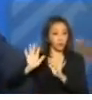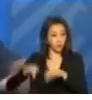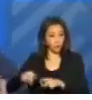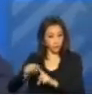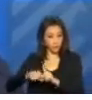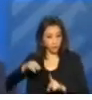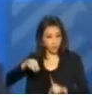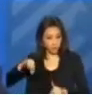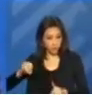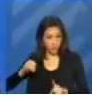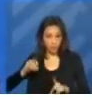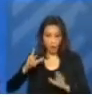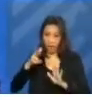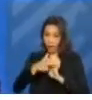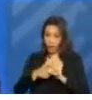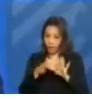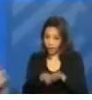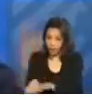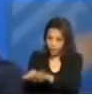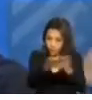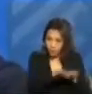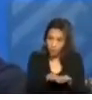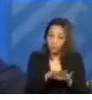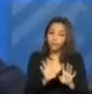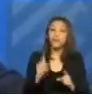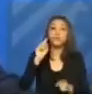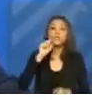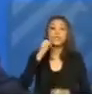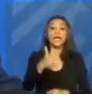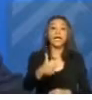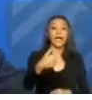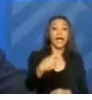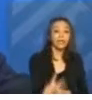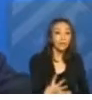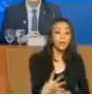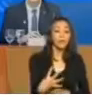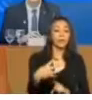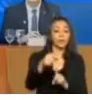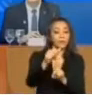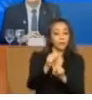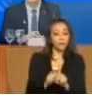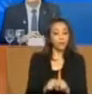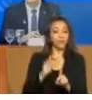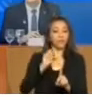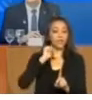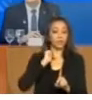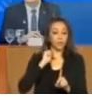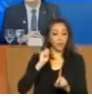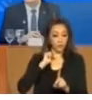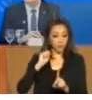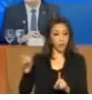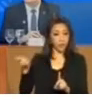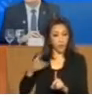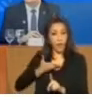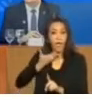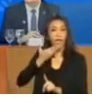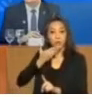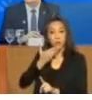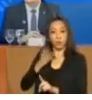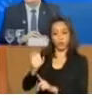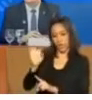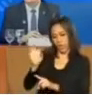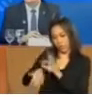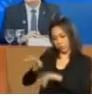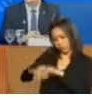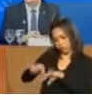mundo. 14 de abril é exatamente o que o Canuto está terminando agora junto com a cidadania para enviar para a